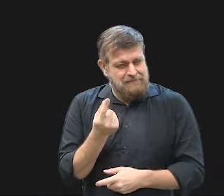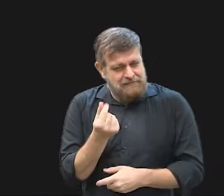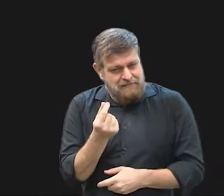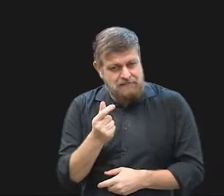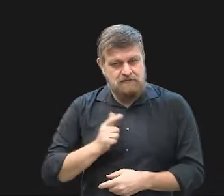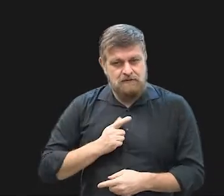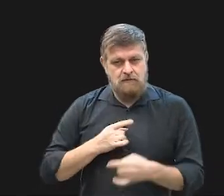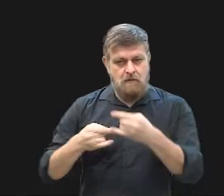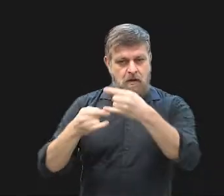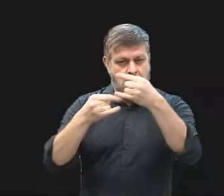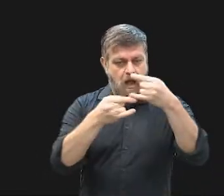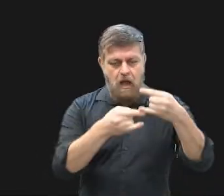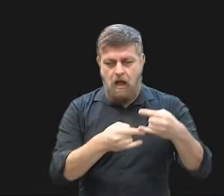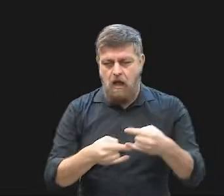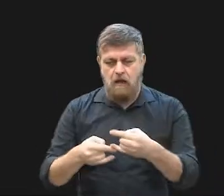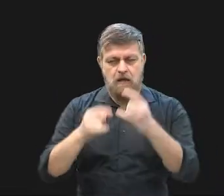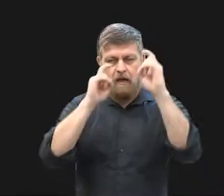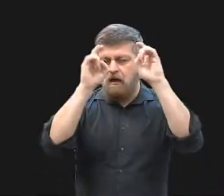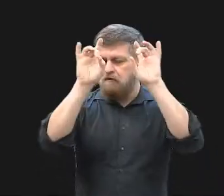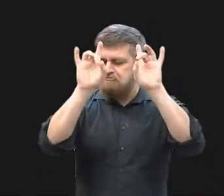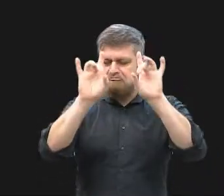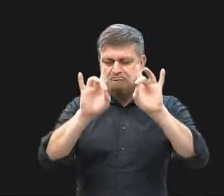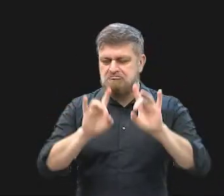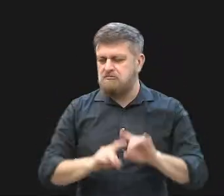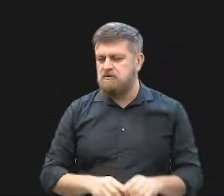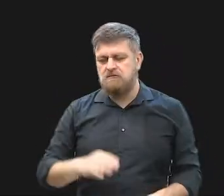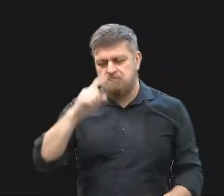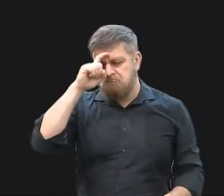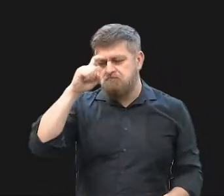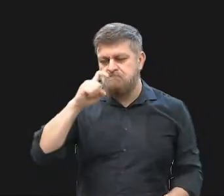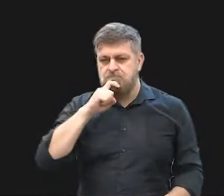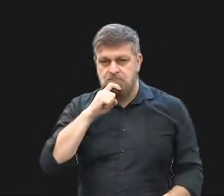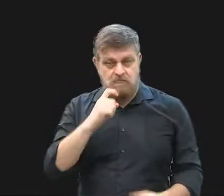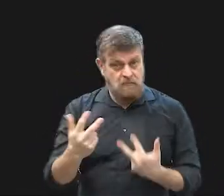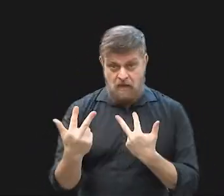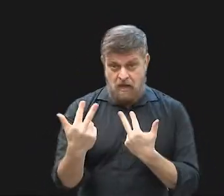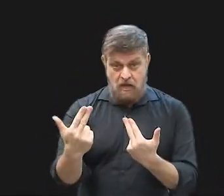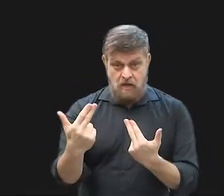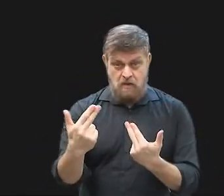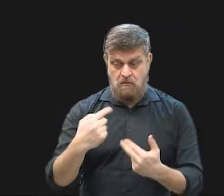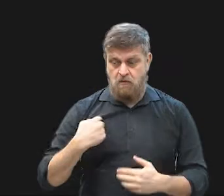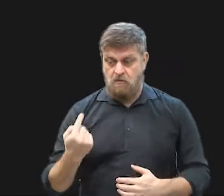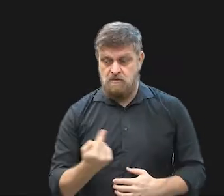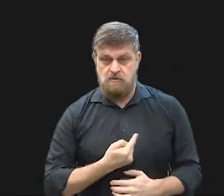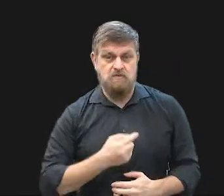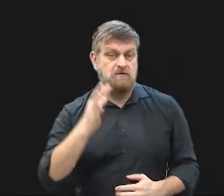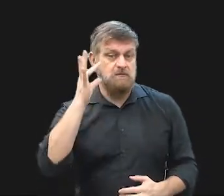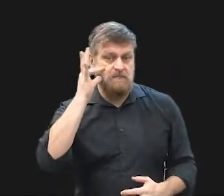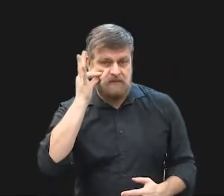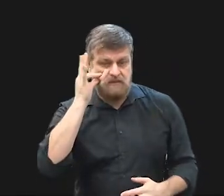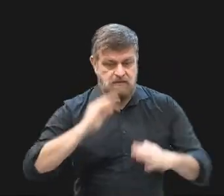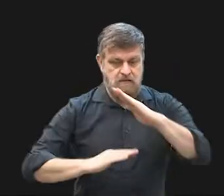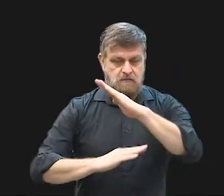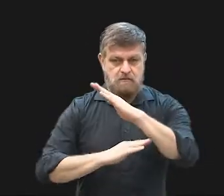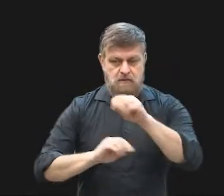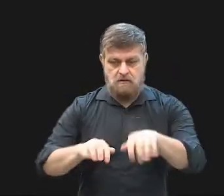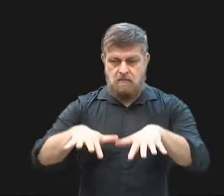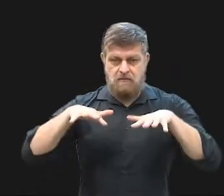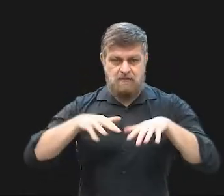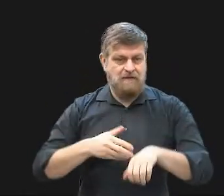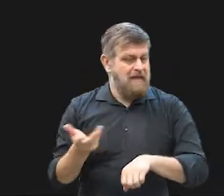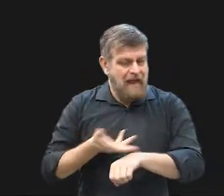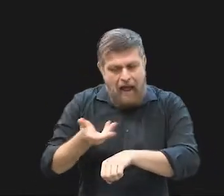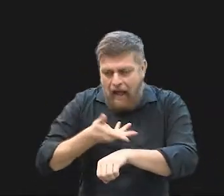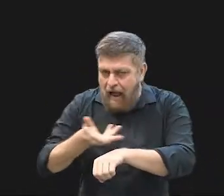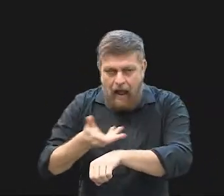reuniões tranquilas, né? Praticamente igual como se nós estivéssemos no plenário, muito mais